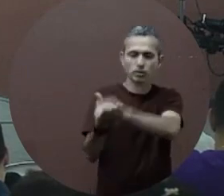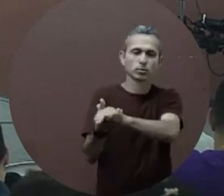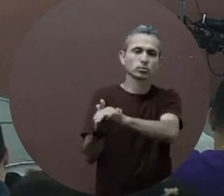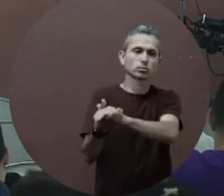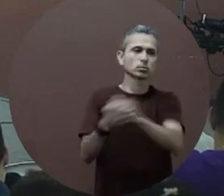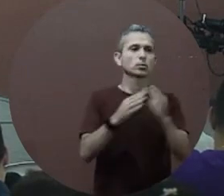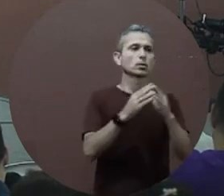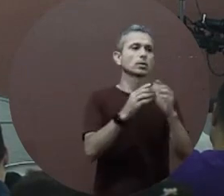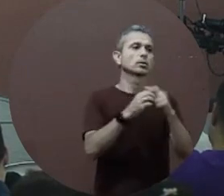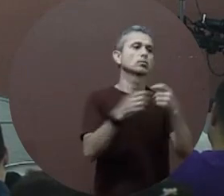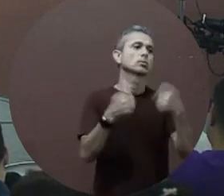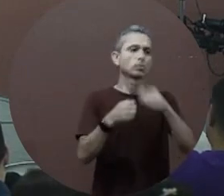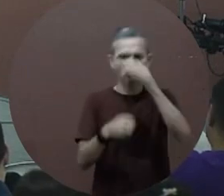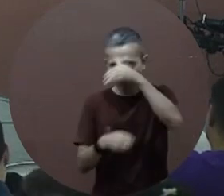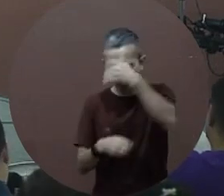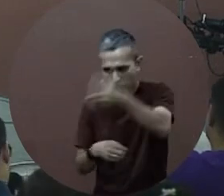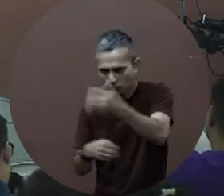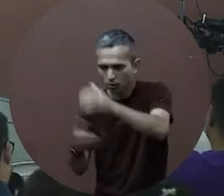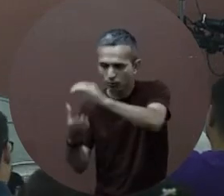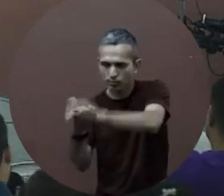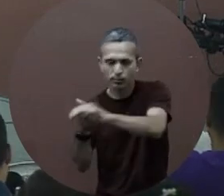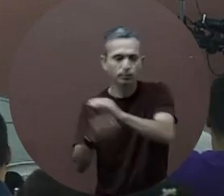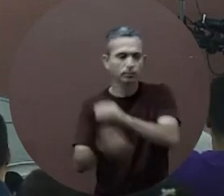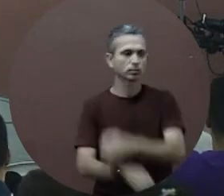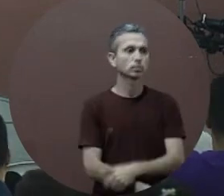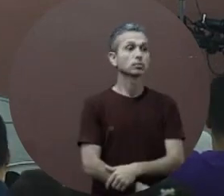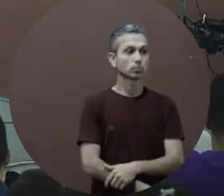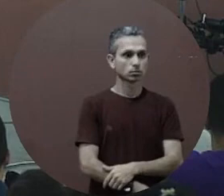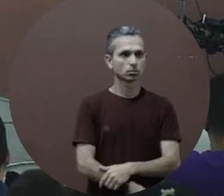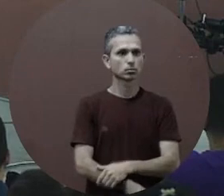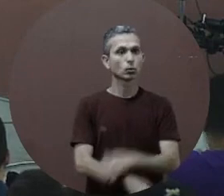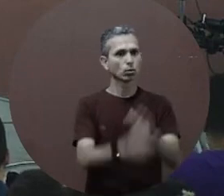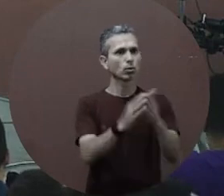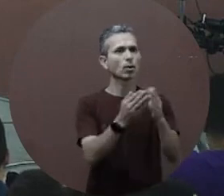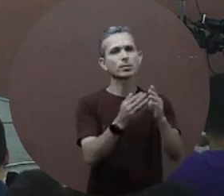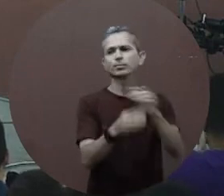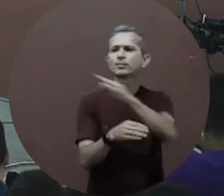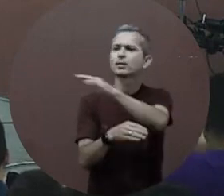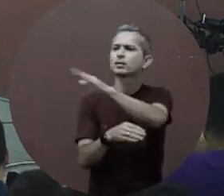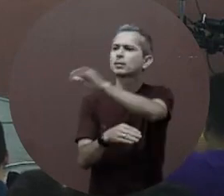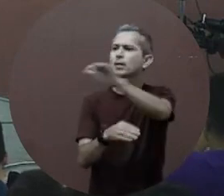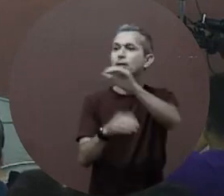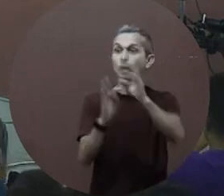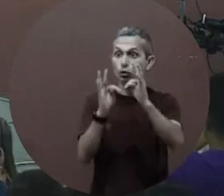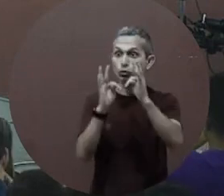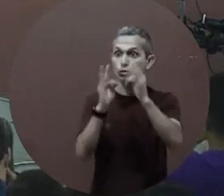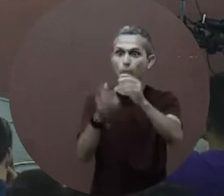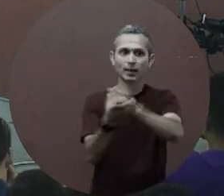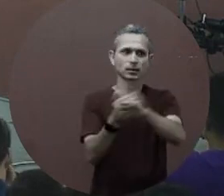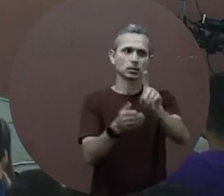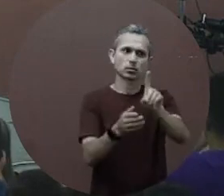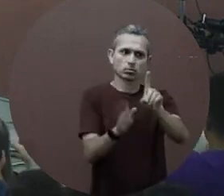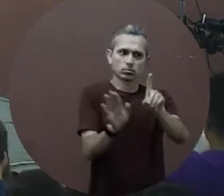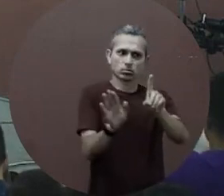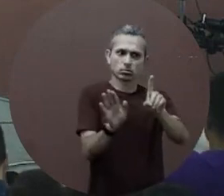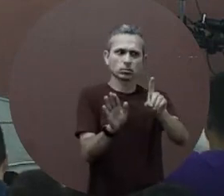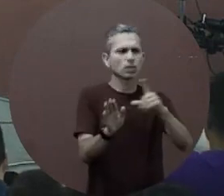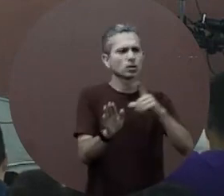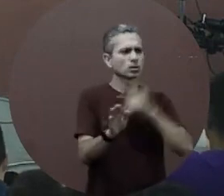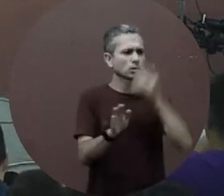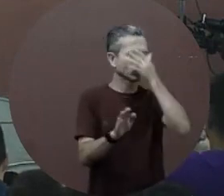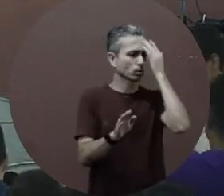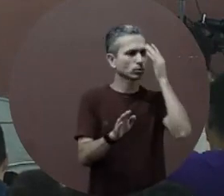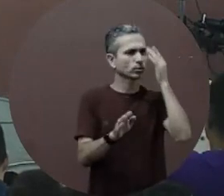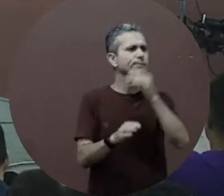Tem um movimento aí. A Bíblia não chama todo mundo a casar não, viu gente? Tem pessoas que Deus não chamou para o casamento. Então, amém. Faz parte